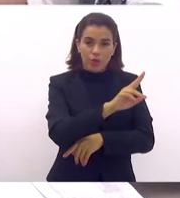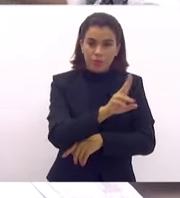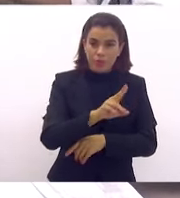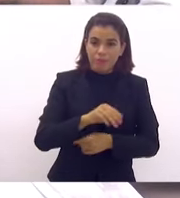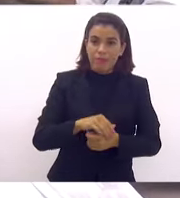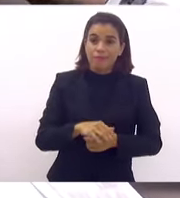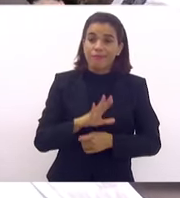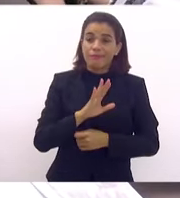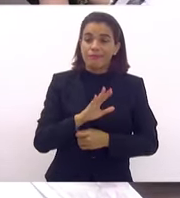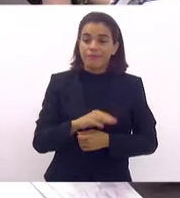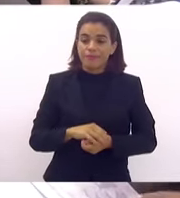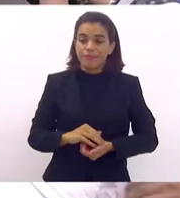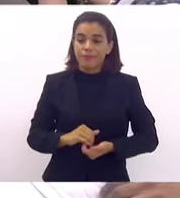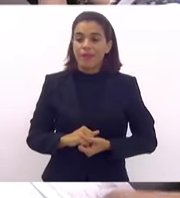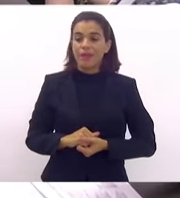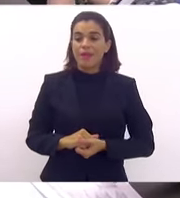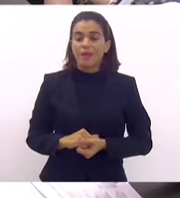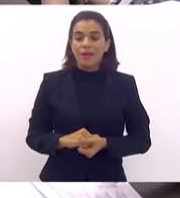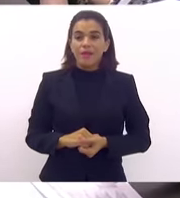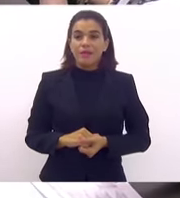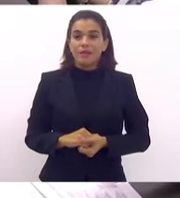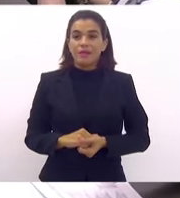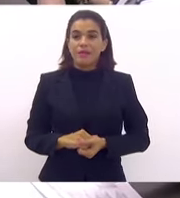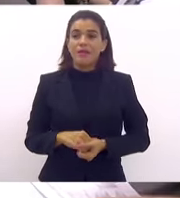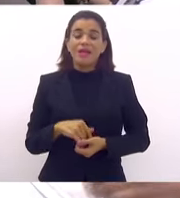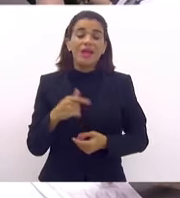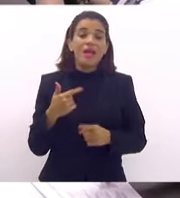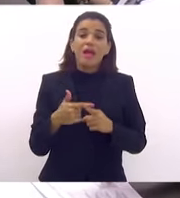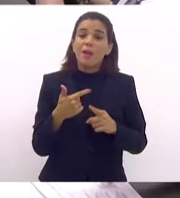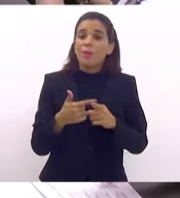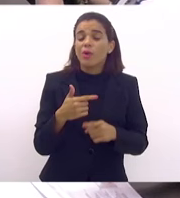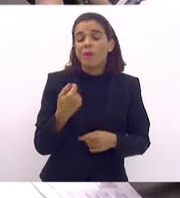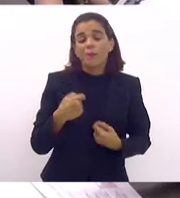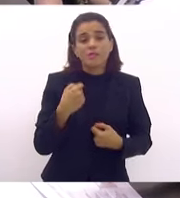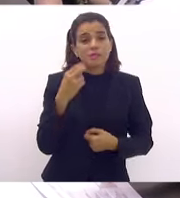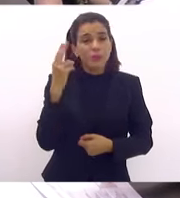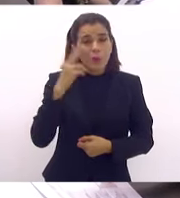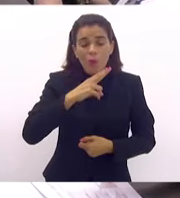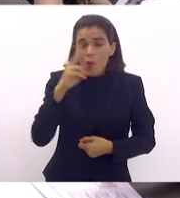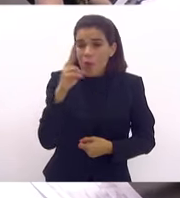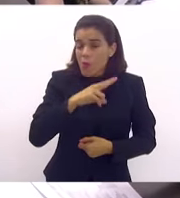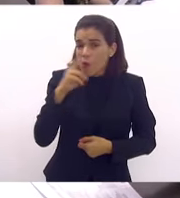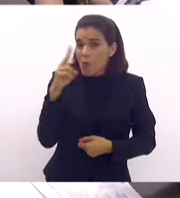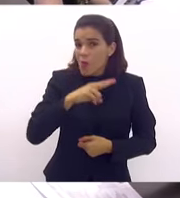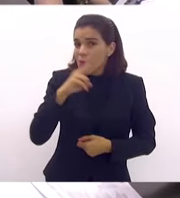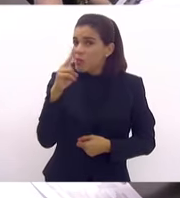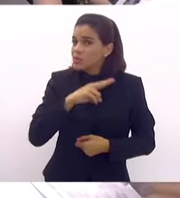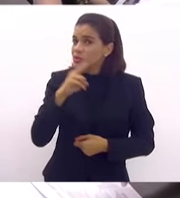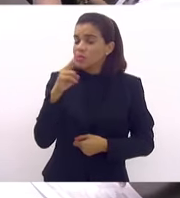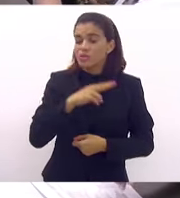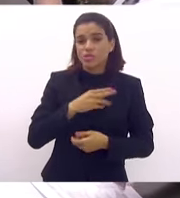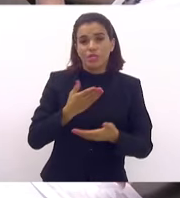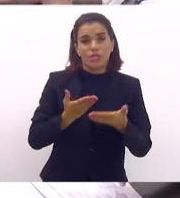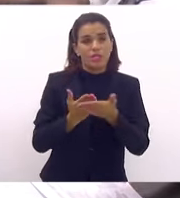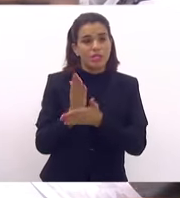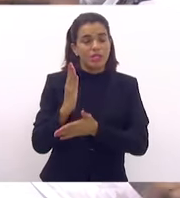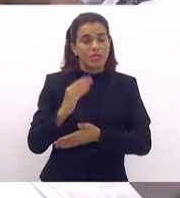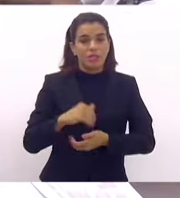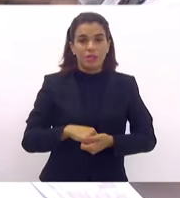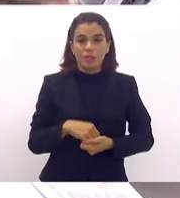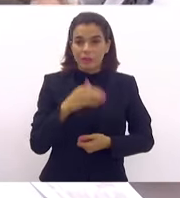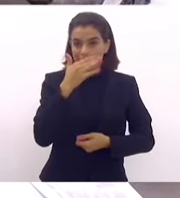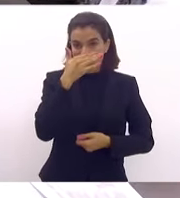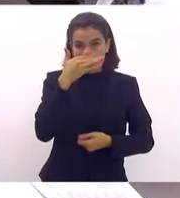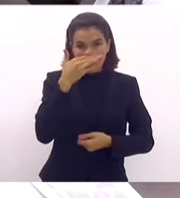levantado e o deputado Luiz Paulo... Lembrando que tem urgência deferida esse processo. Tem urgência deferida.